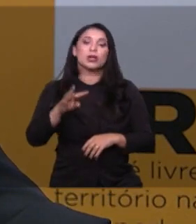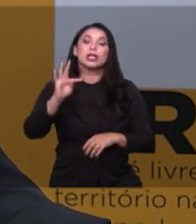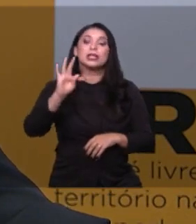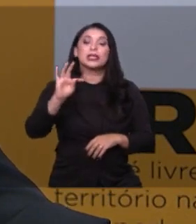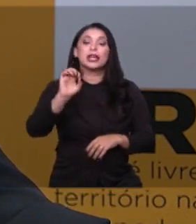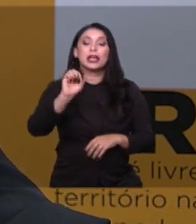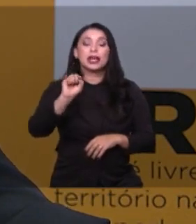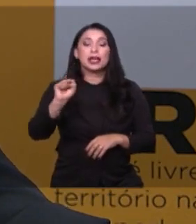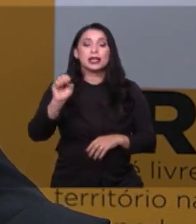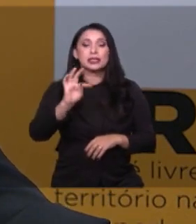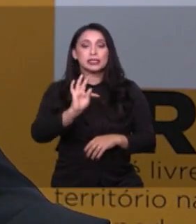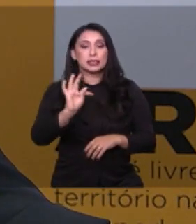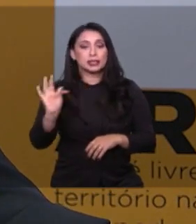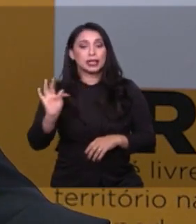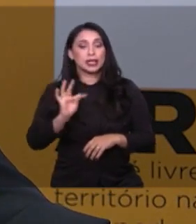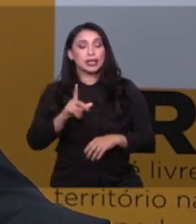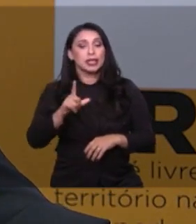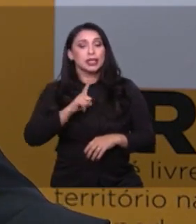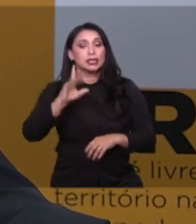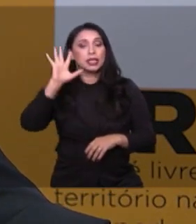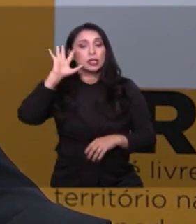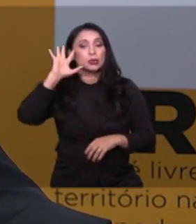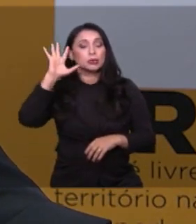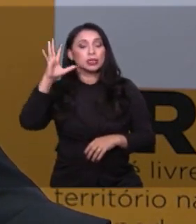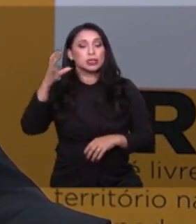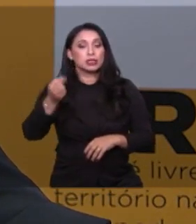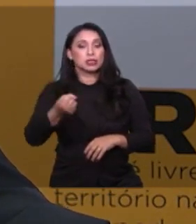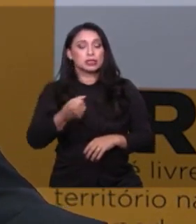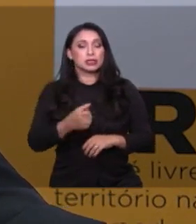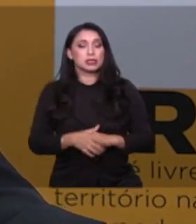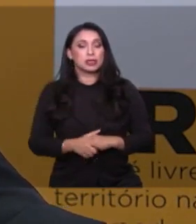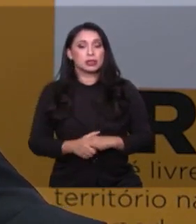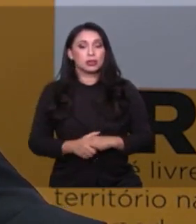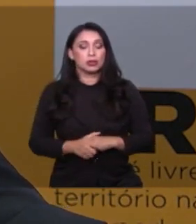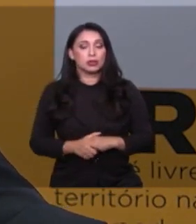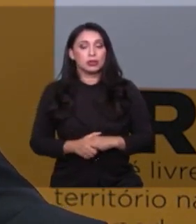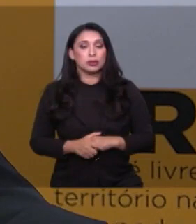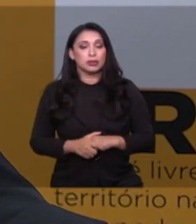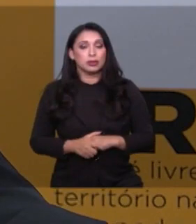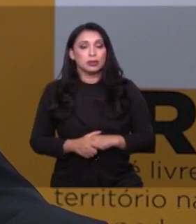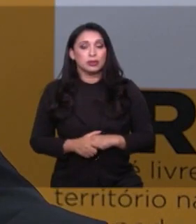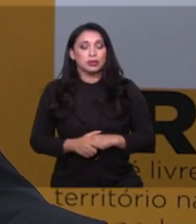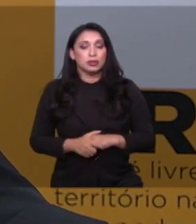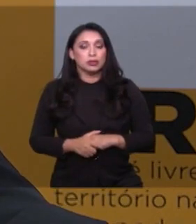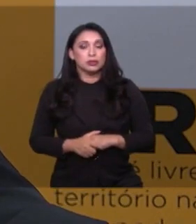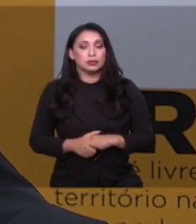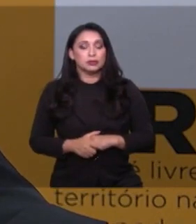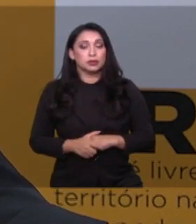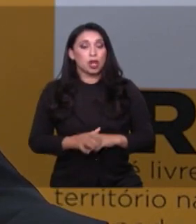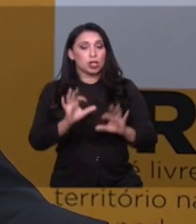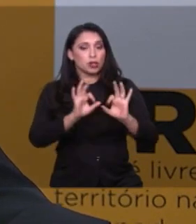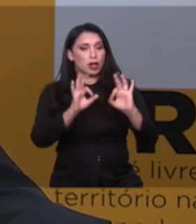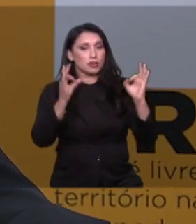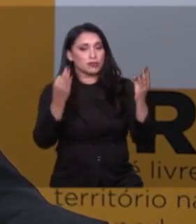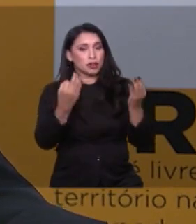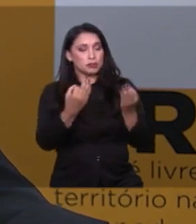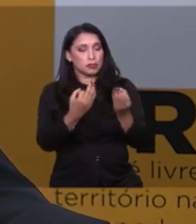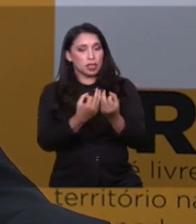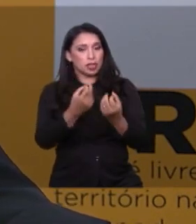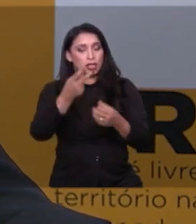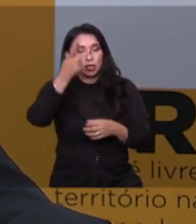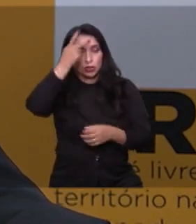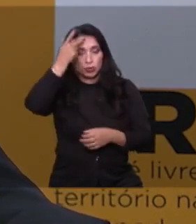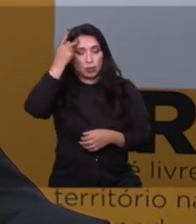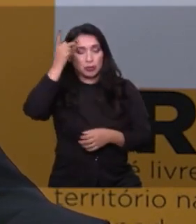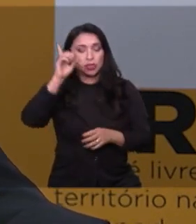TST tem uma decisão que TST dava uma decisão em favor de uma família de uma pessoa